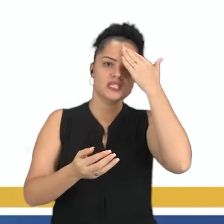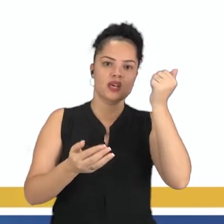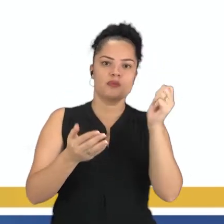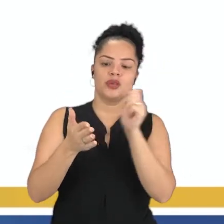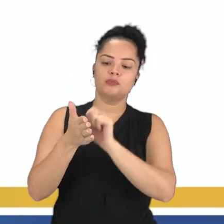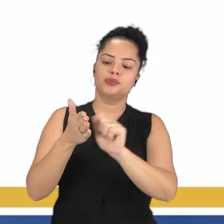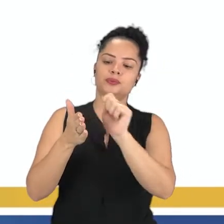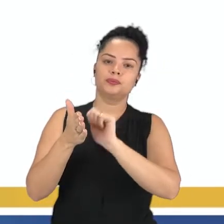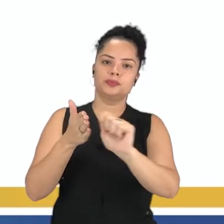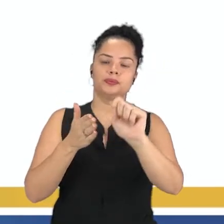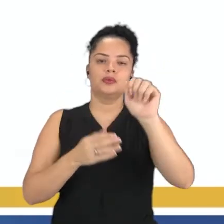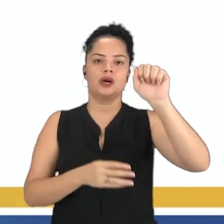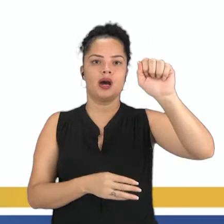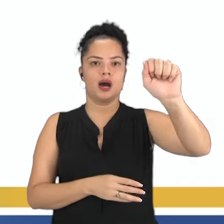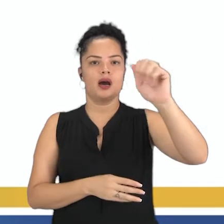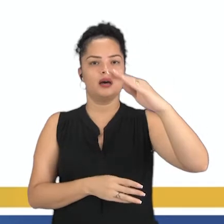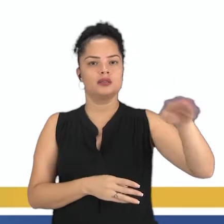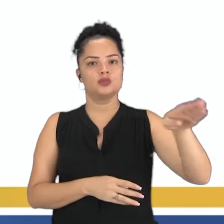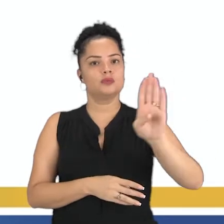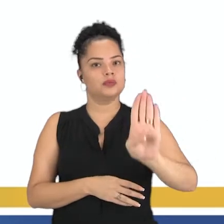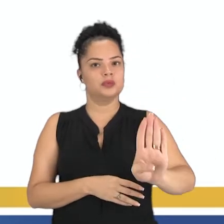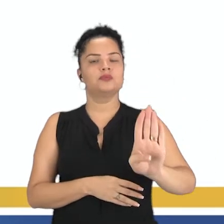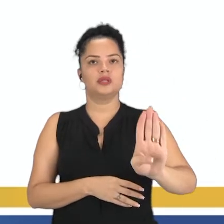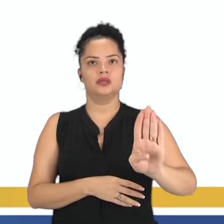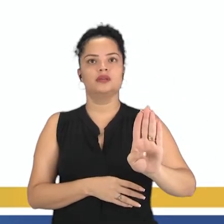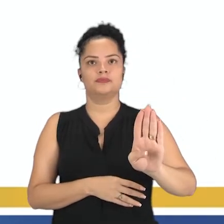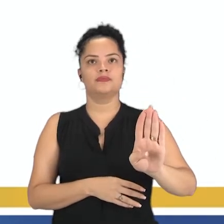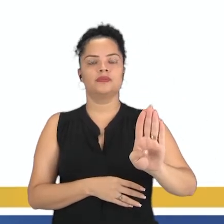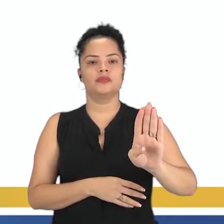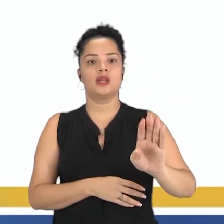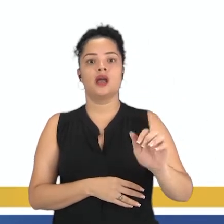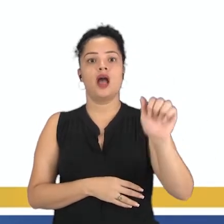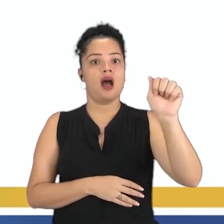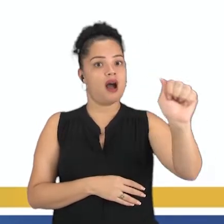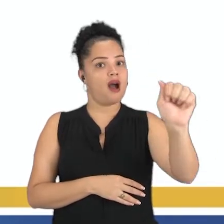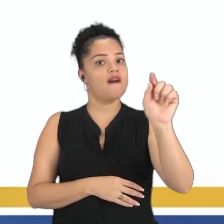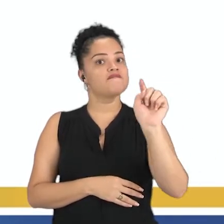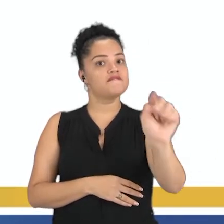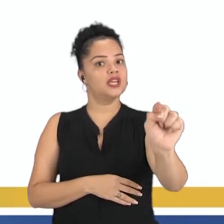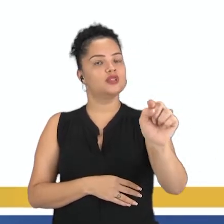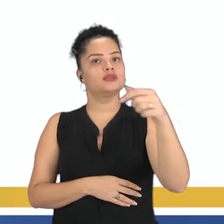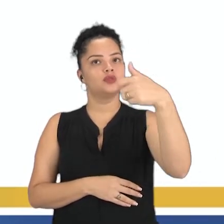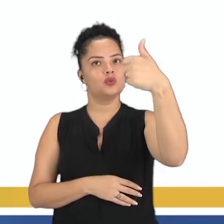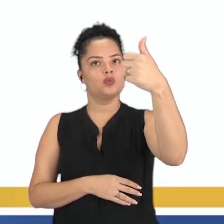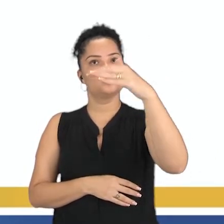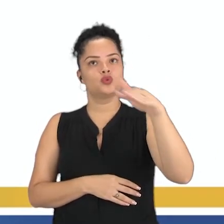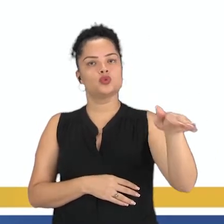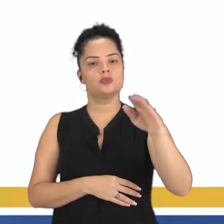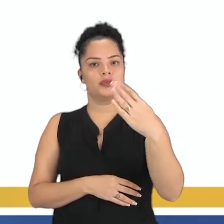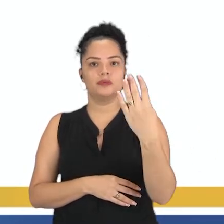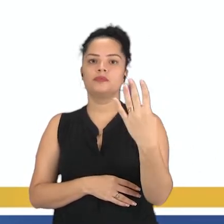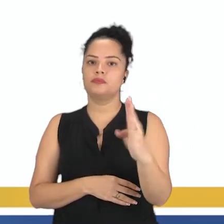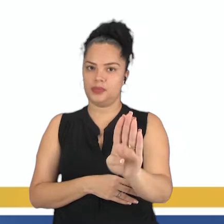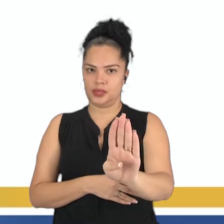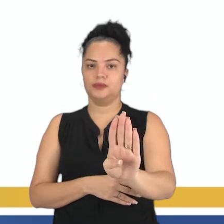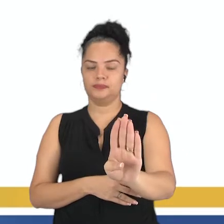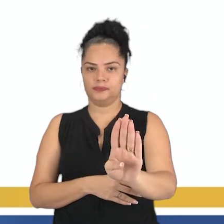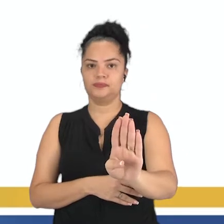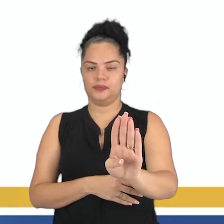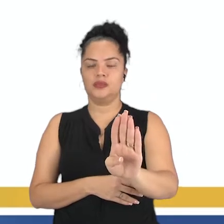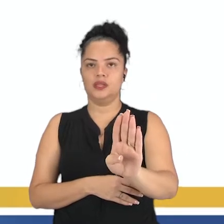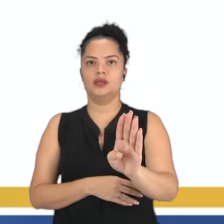A sobre B? Eu posso reescrever assim, ó, A multiplicado por 1 sobre B. Porque quando eu faço A vezes